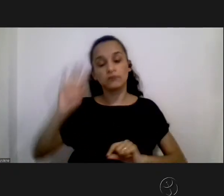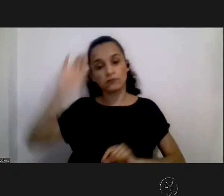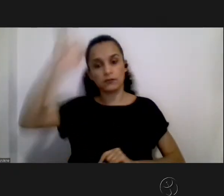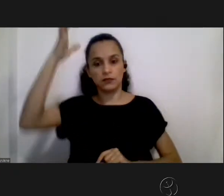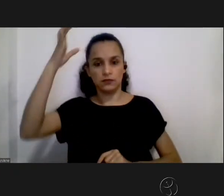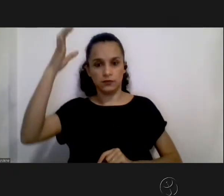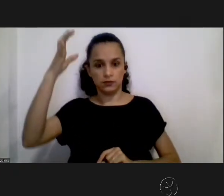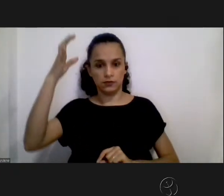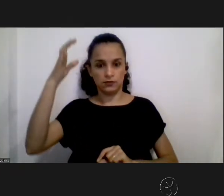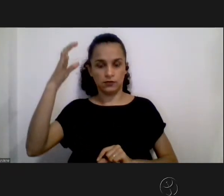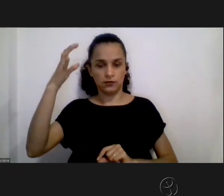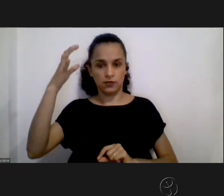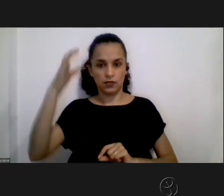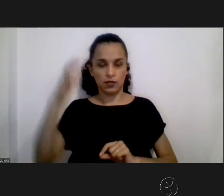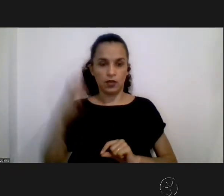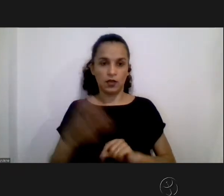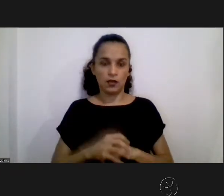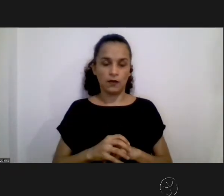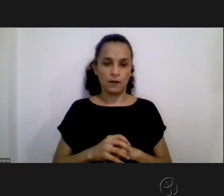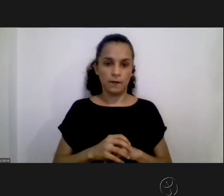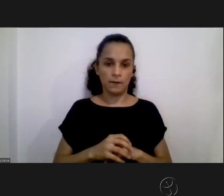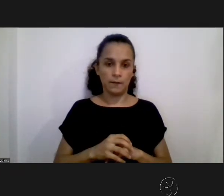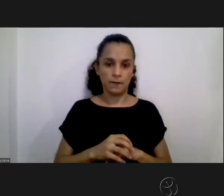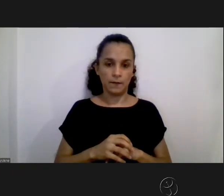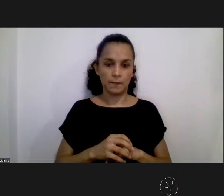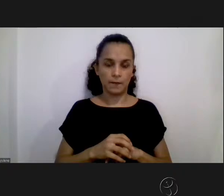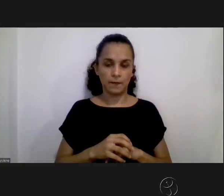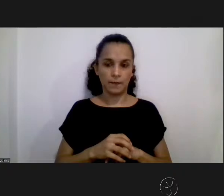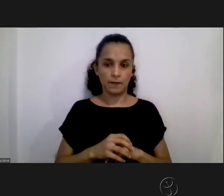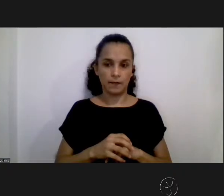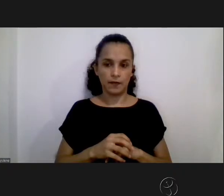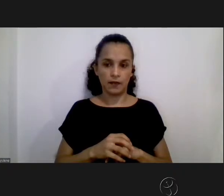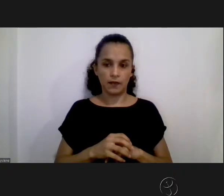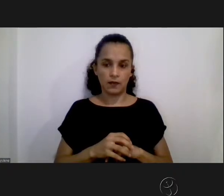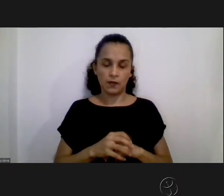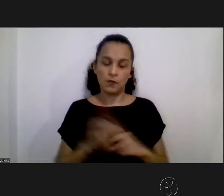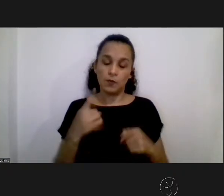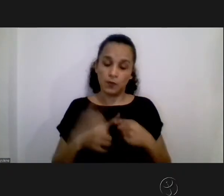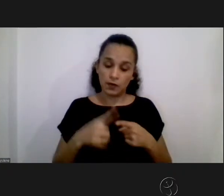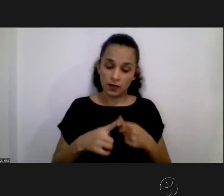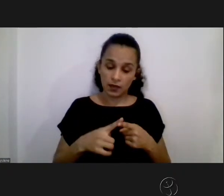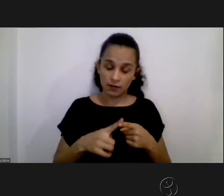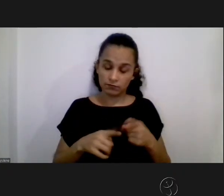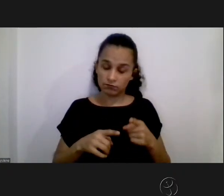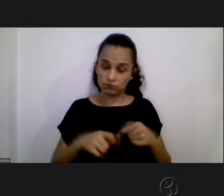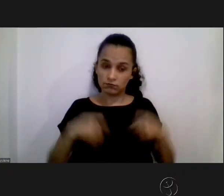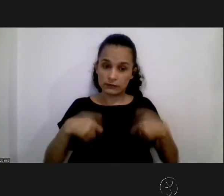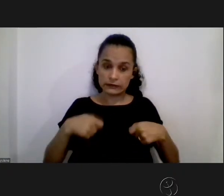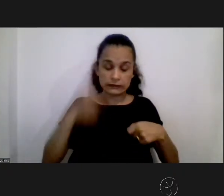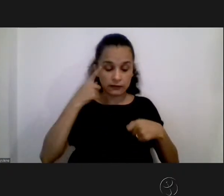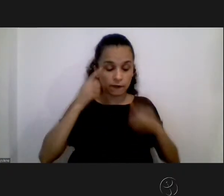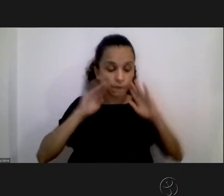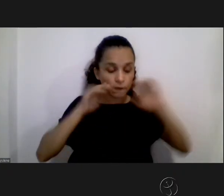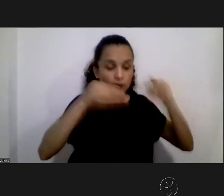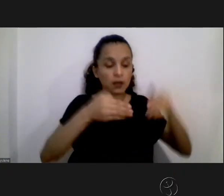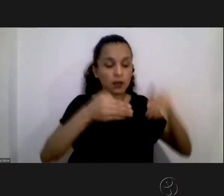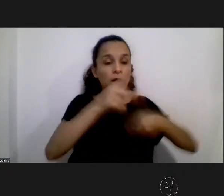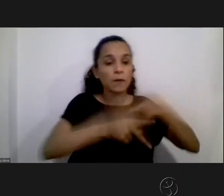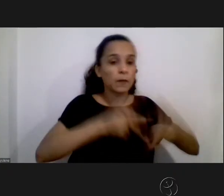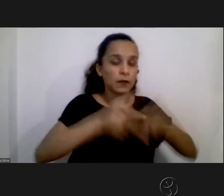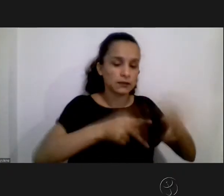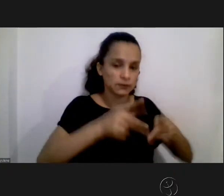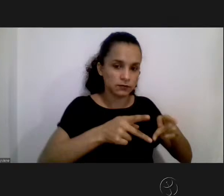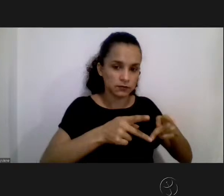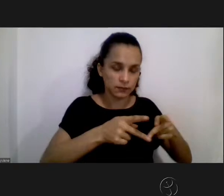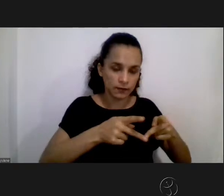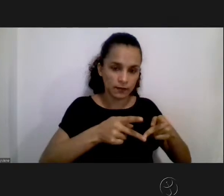em parte, sob a influência da população para uma esfera